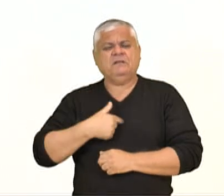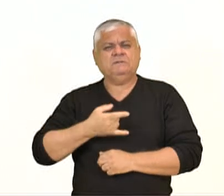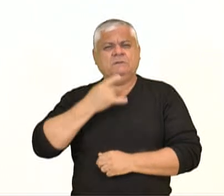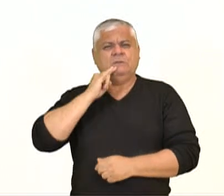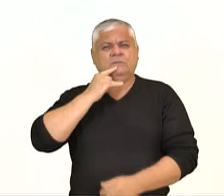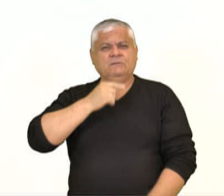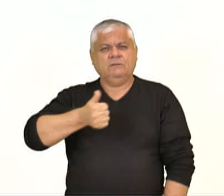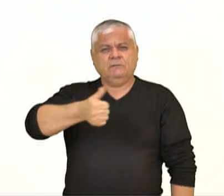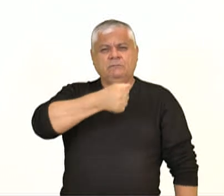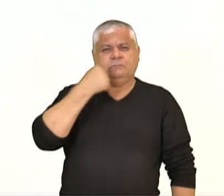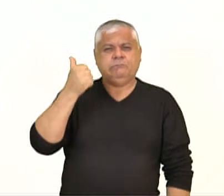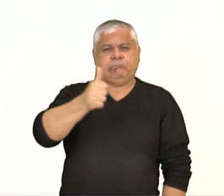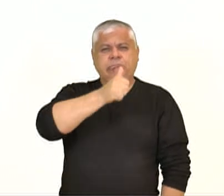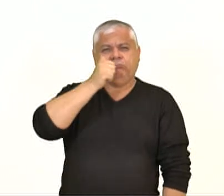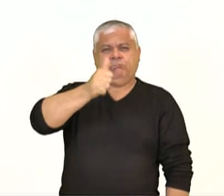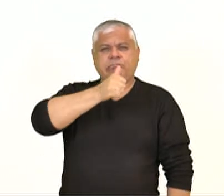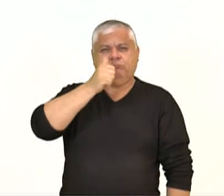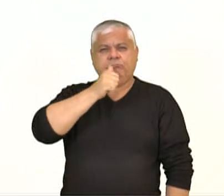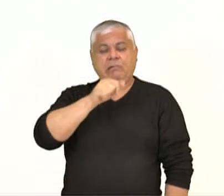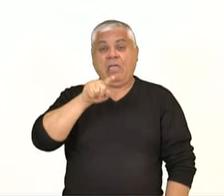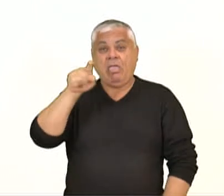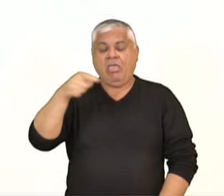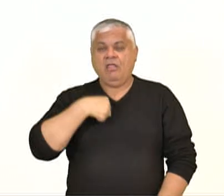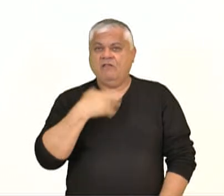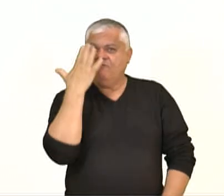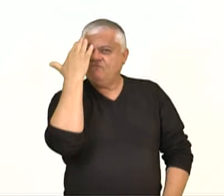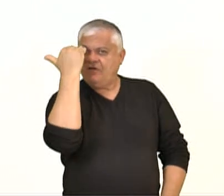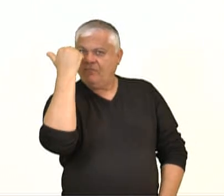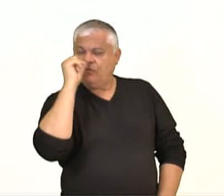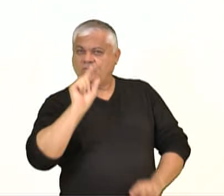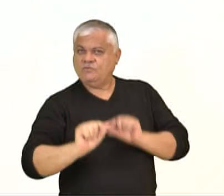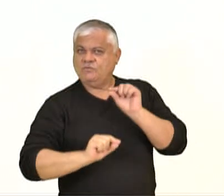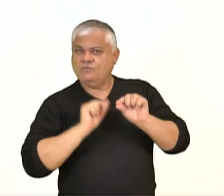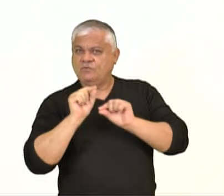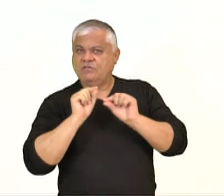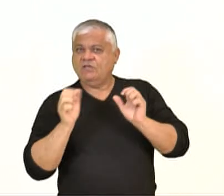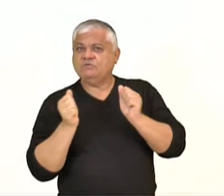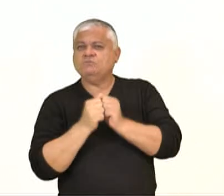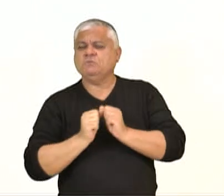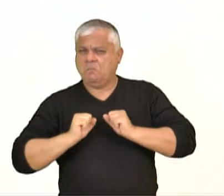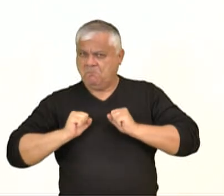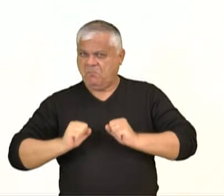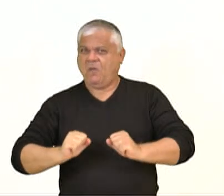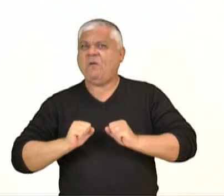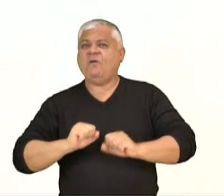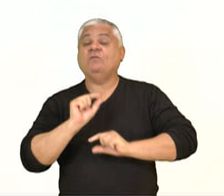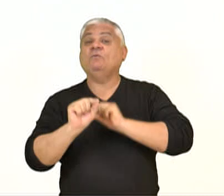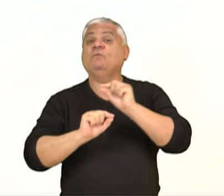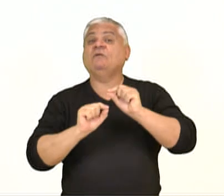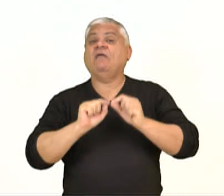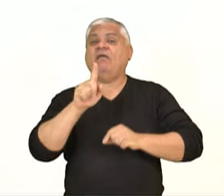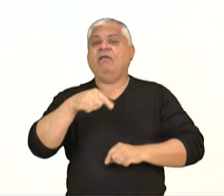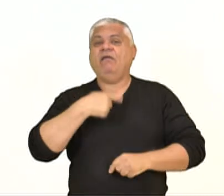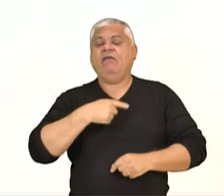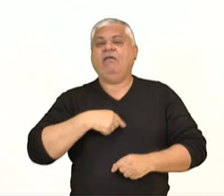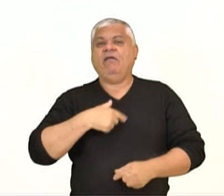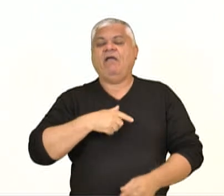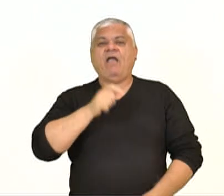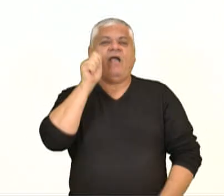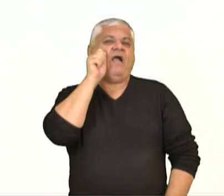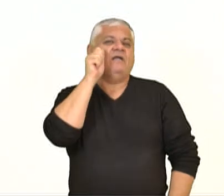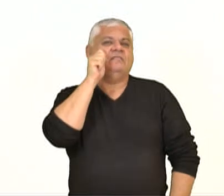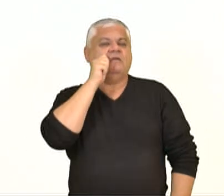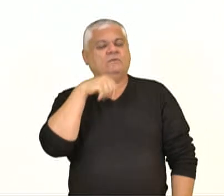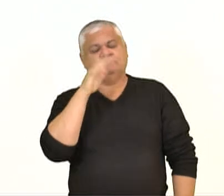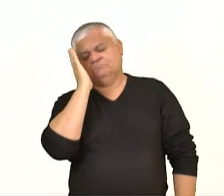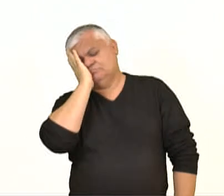cerveja. Tinha-o para não ser célebre, com elas quem pode, porém, foi Adão dormir e Eva